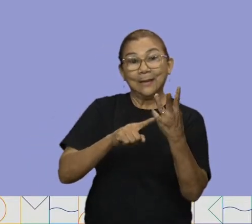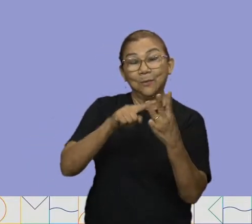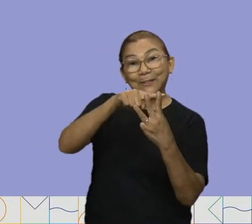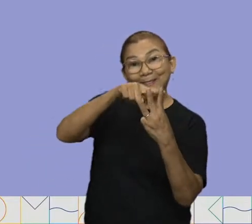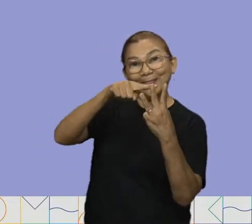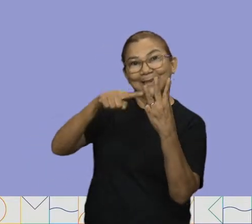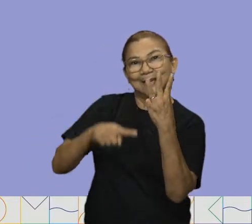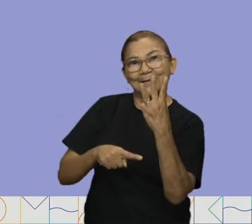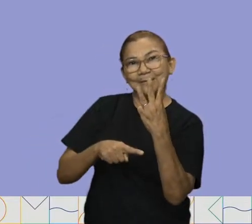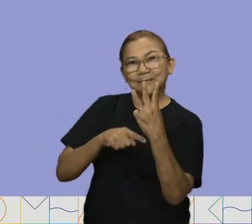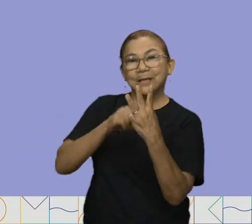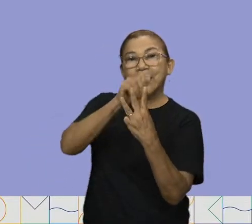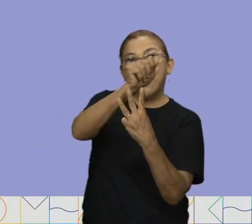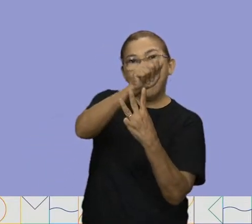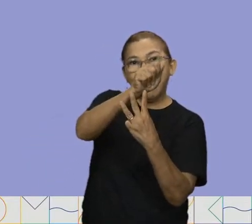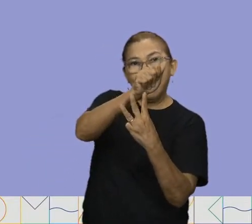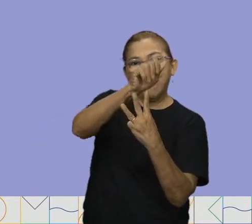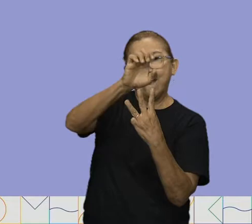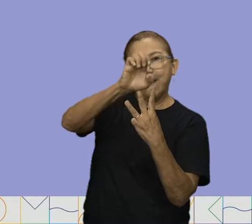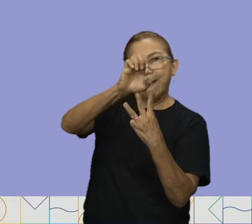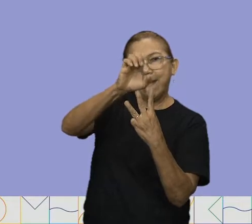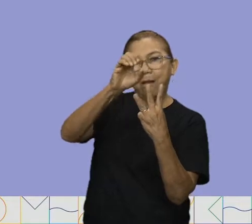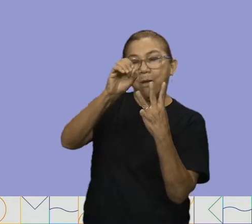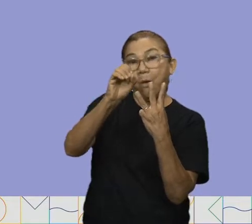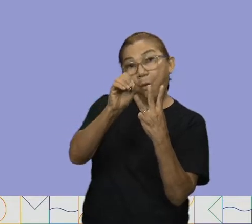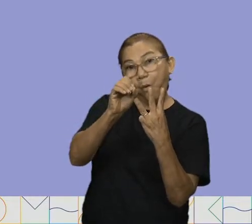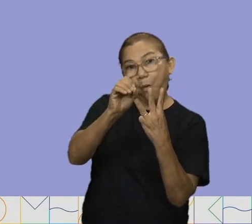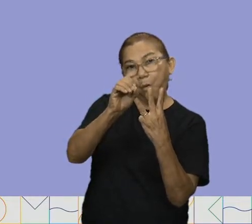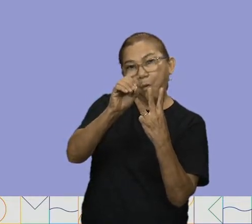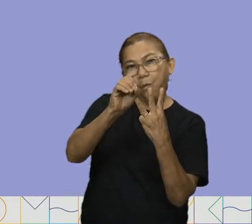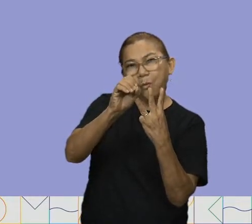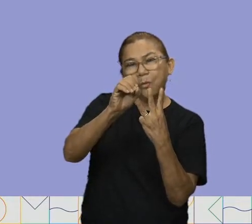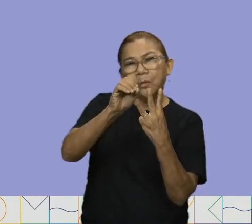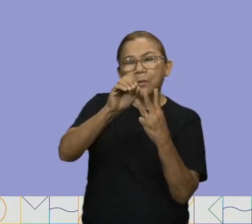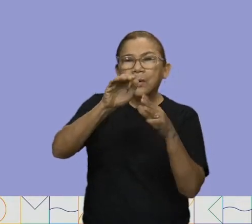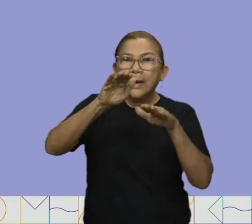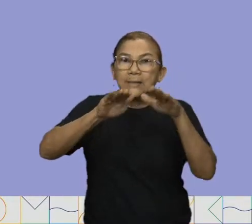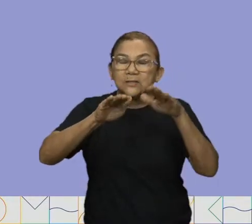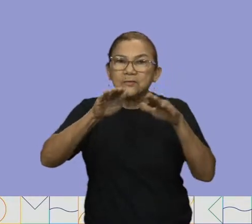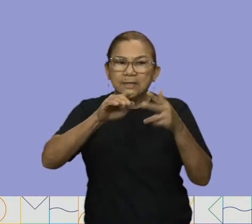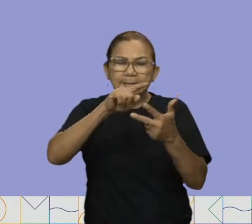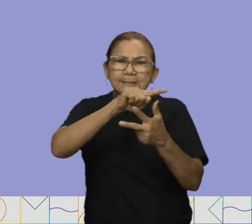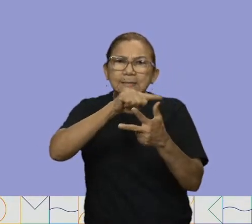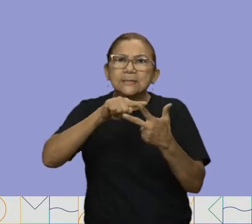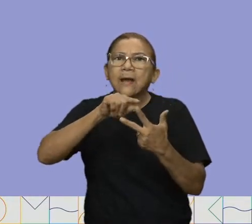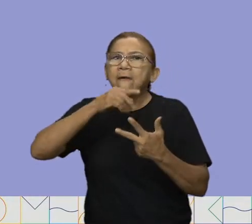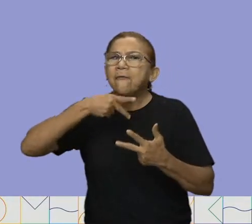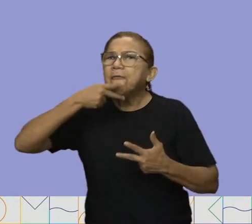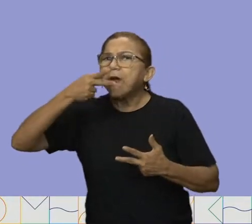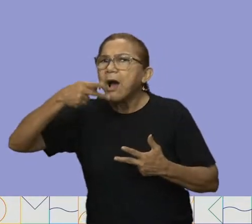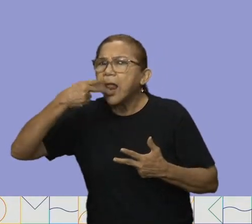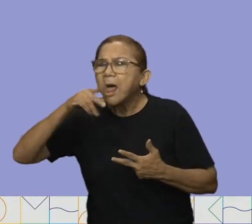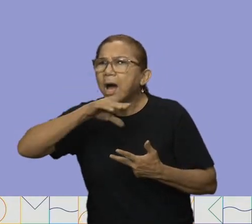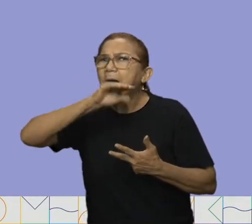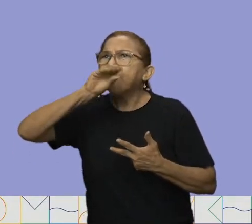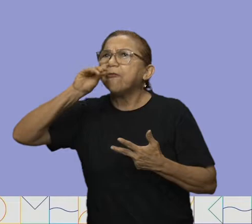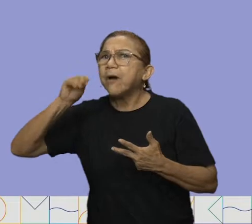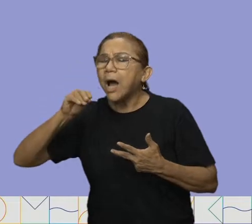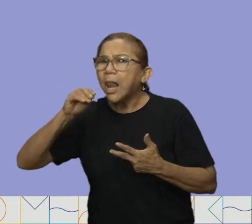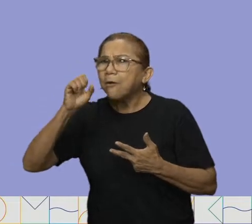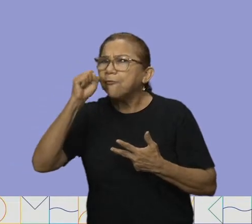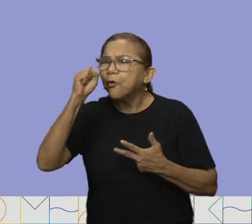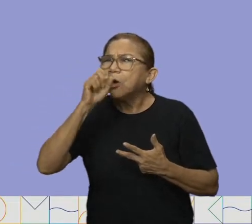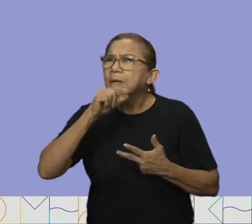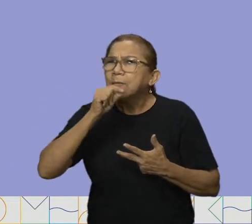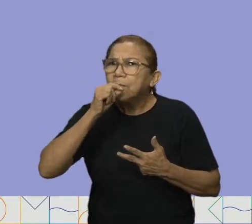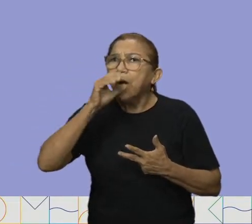vogais aí, o A, o E e o O, geralmente, tá, gente? Elas vêm bem forte nas palavras. Quando